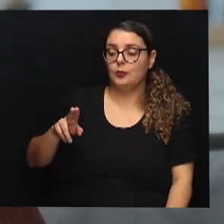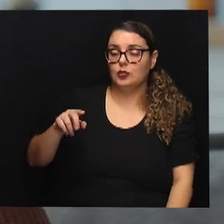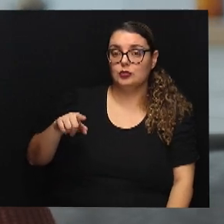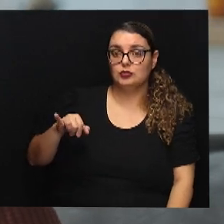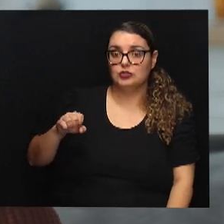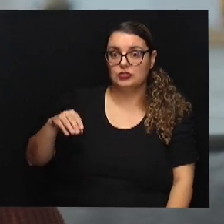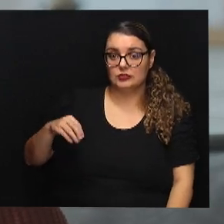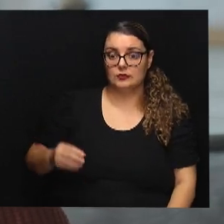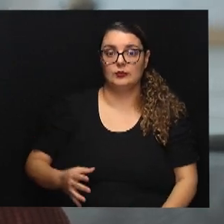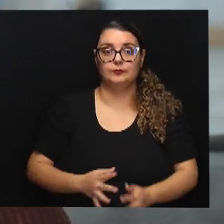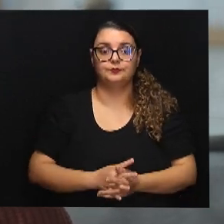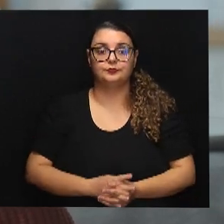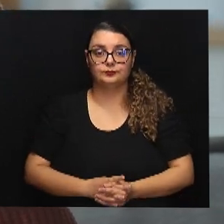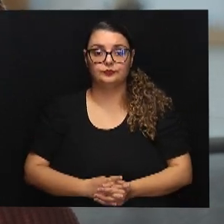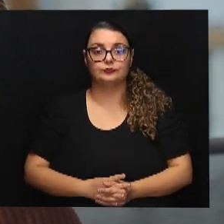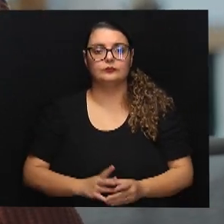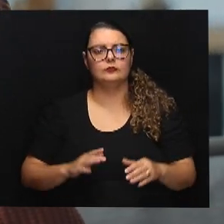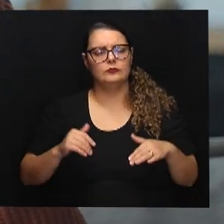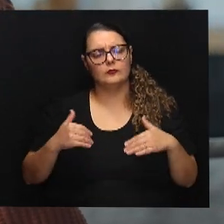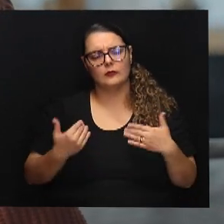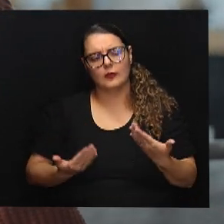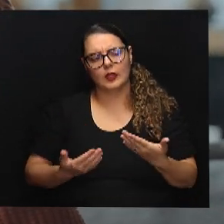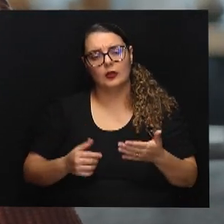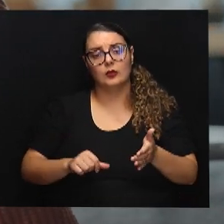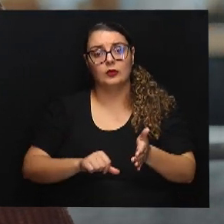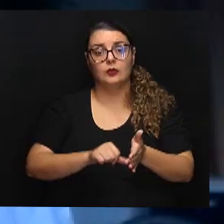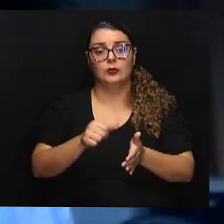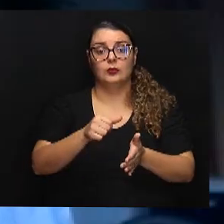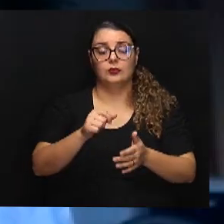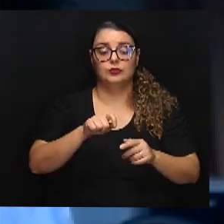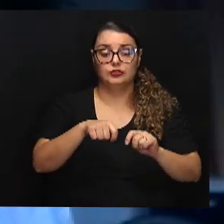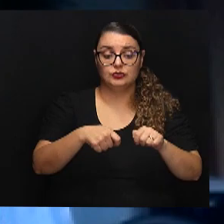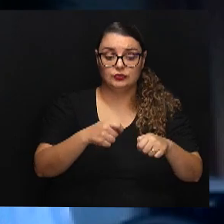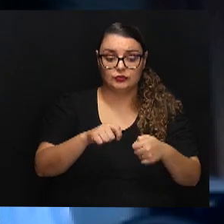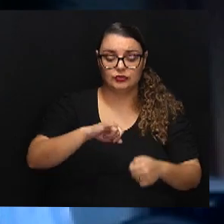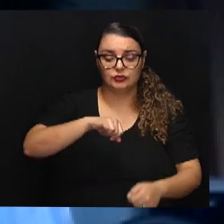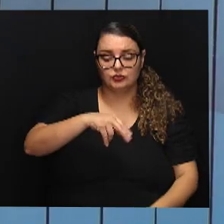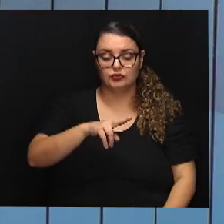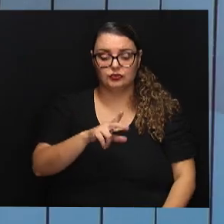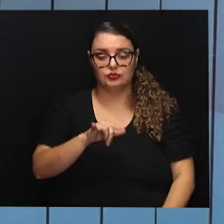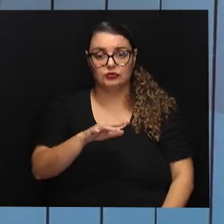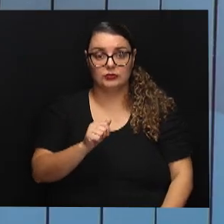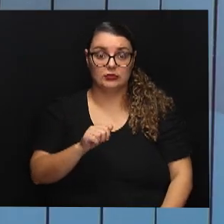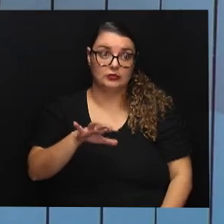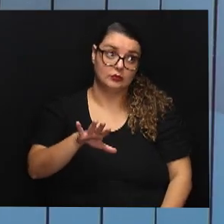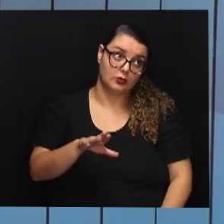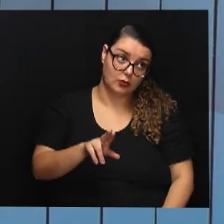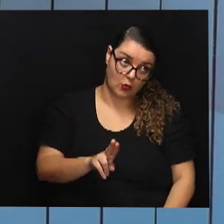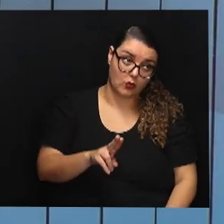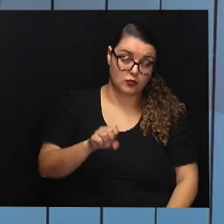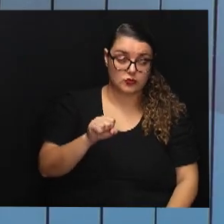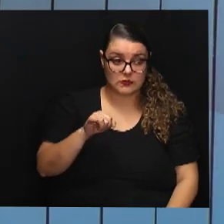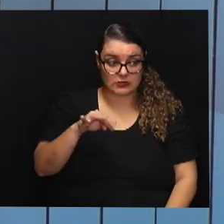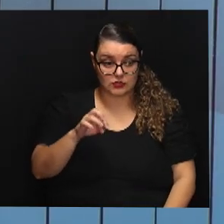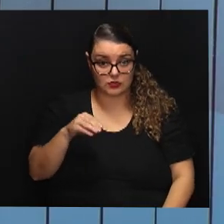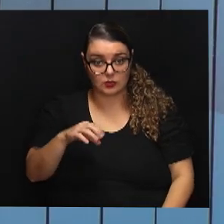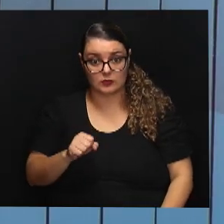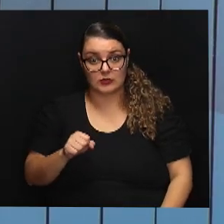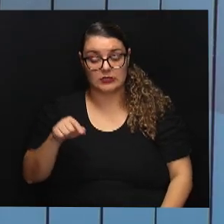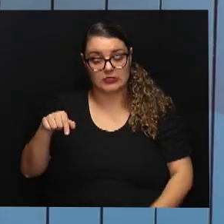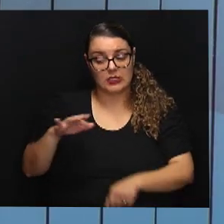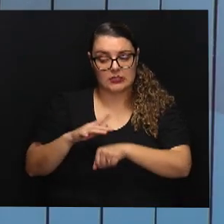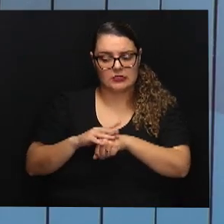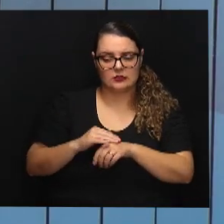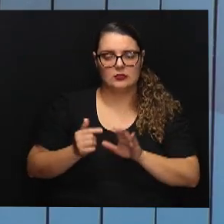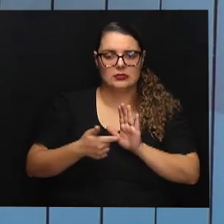deletéria, então ela é uma condição que é chamada de bruxismo. E quais são os primeiros